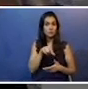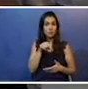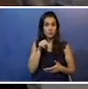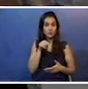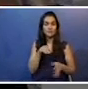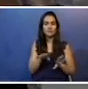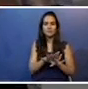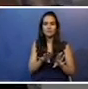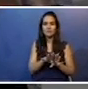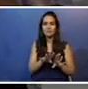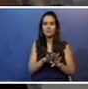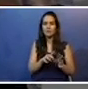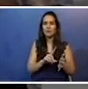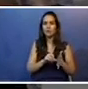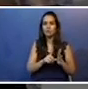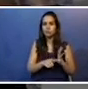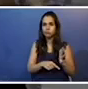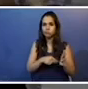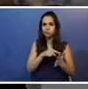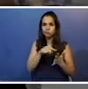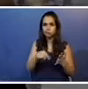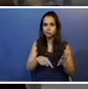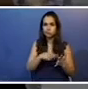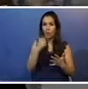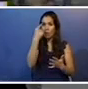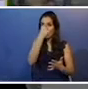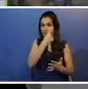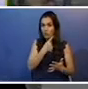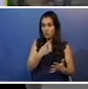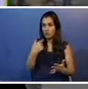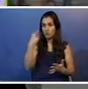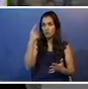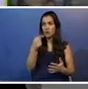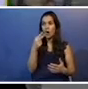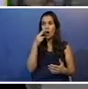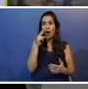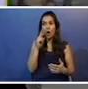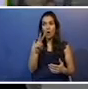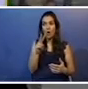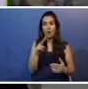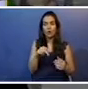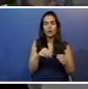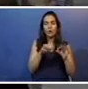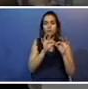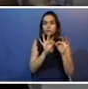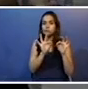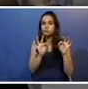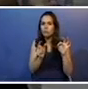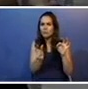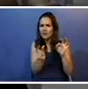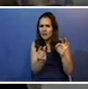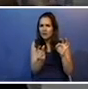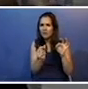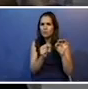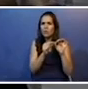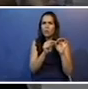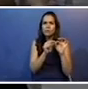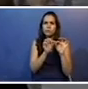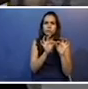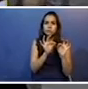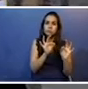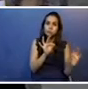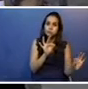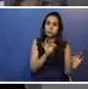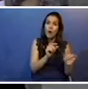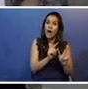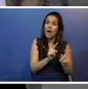analógico, também vai aparecer. Então, olha lá onde está o ponteirinho e o ponteirão, tá vendo, ó? Então, nós